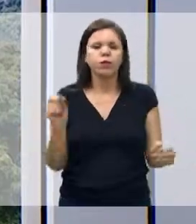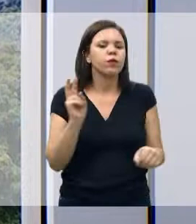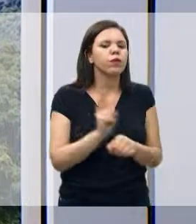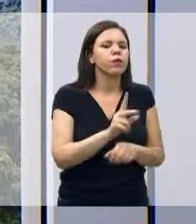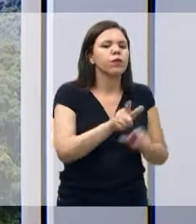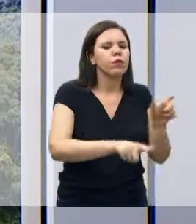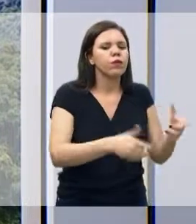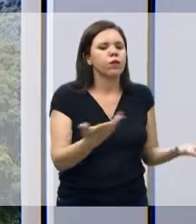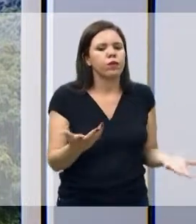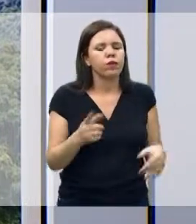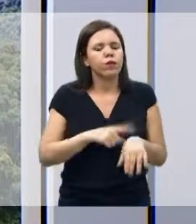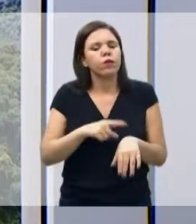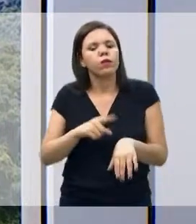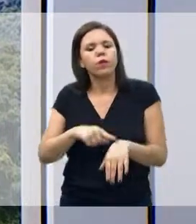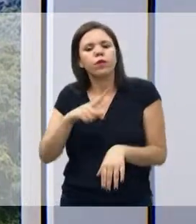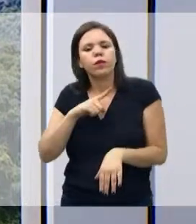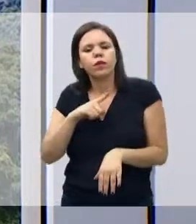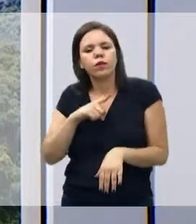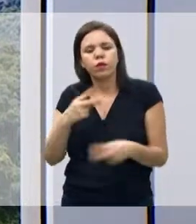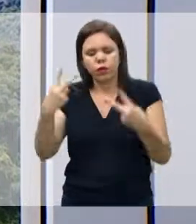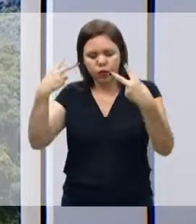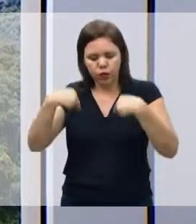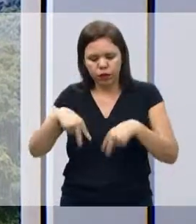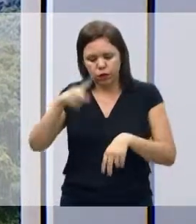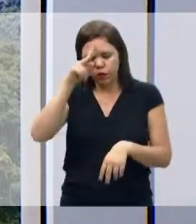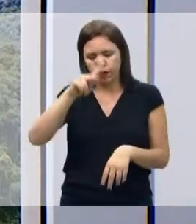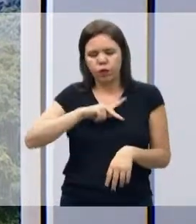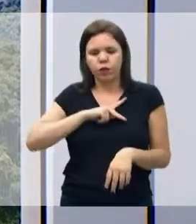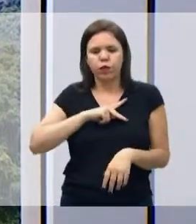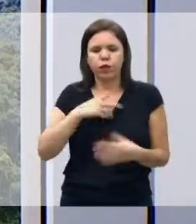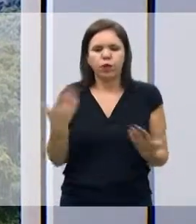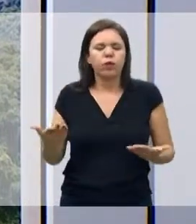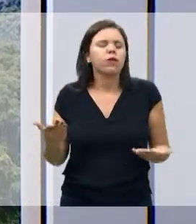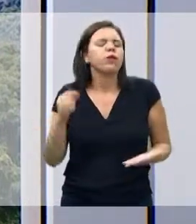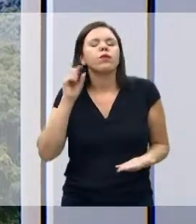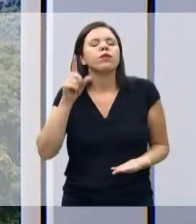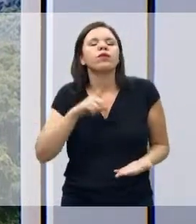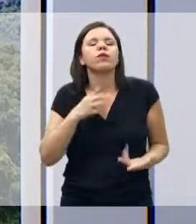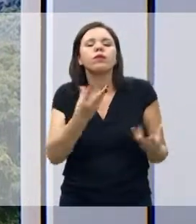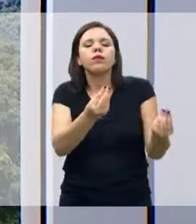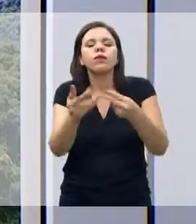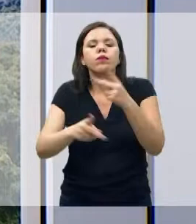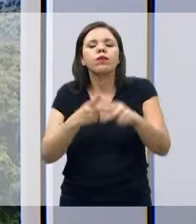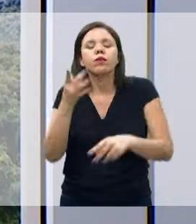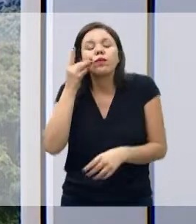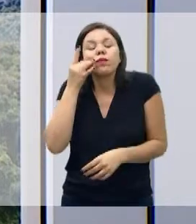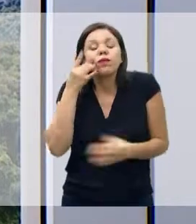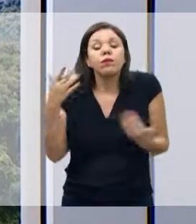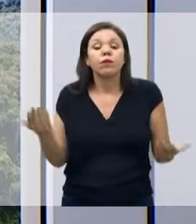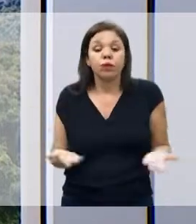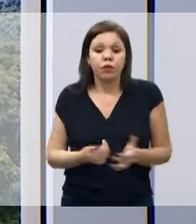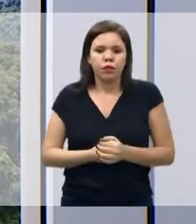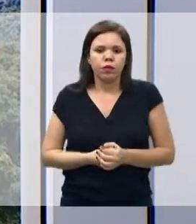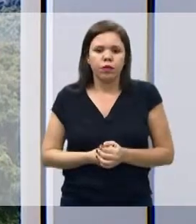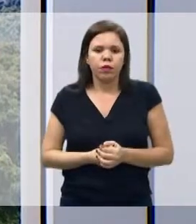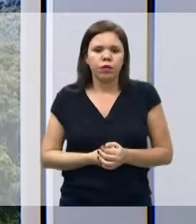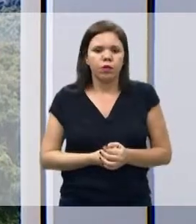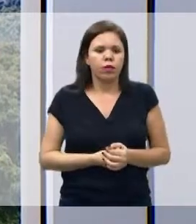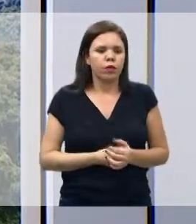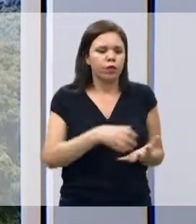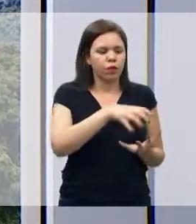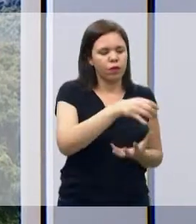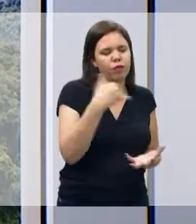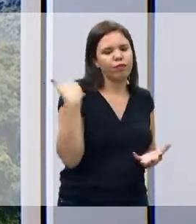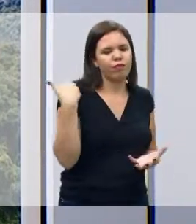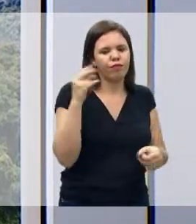idoso poder ter um momento de olhar para si mesmo. Que hoje, o que a gente tem muito presente hoje? Um idoso cuidando